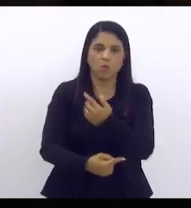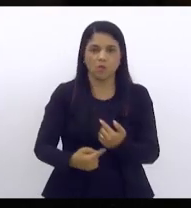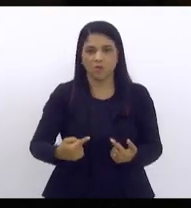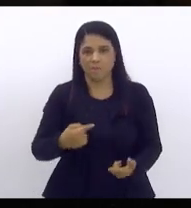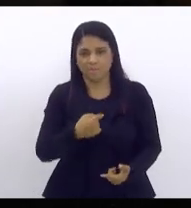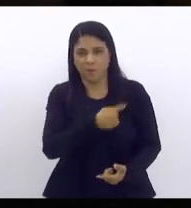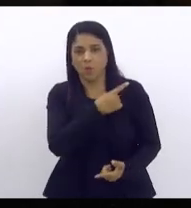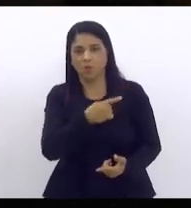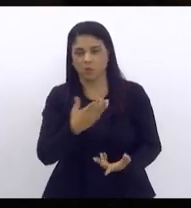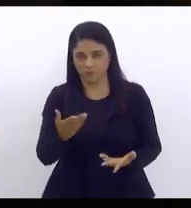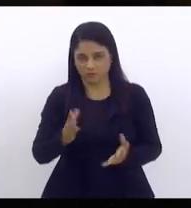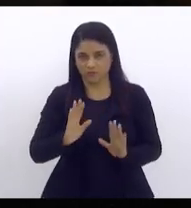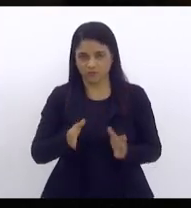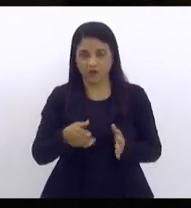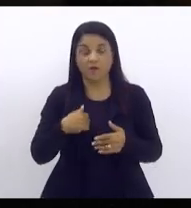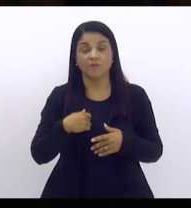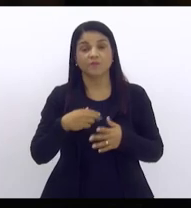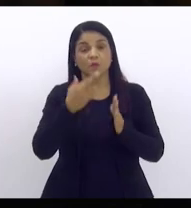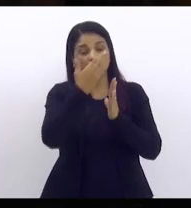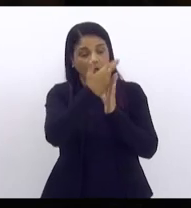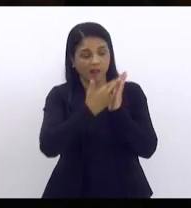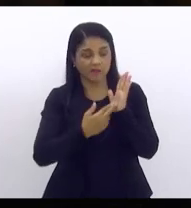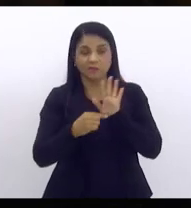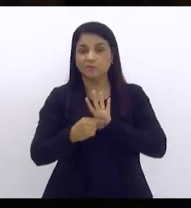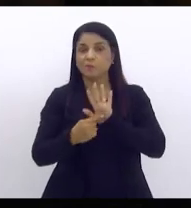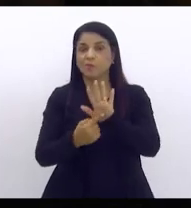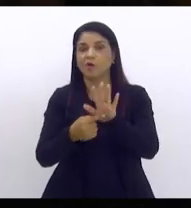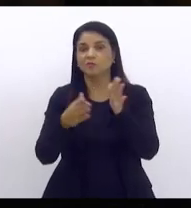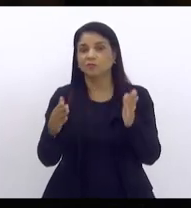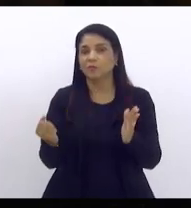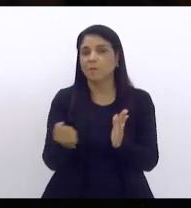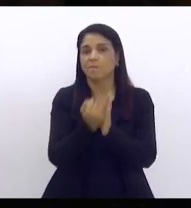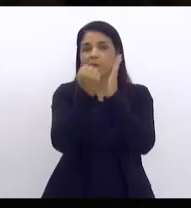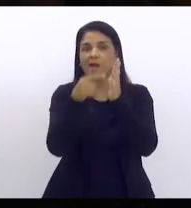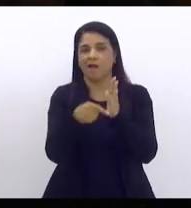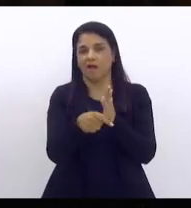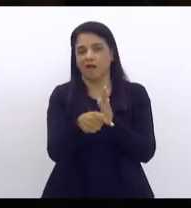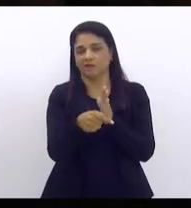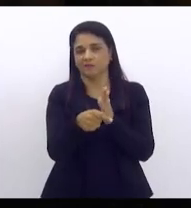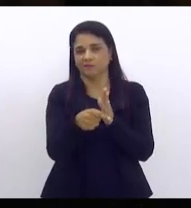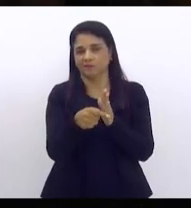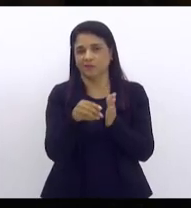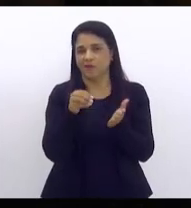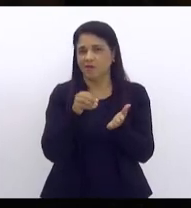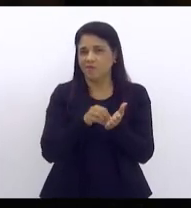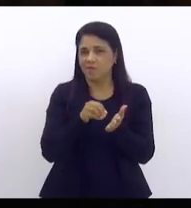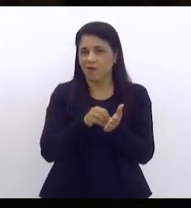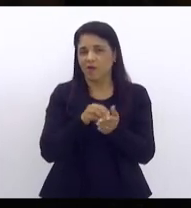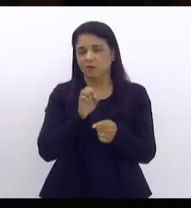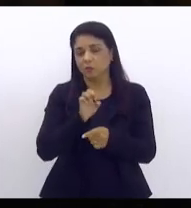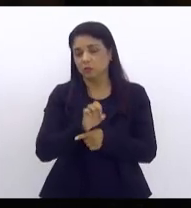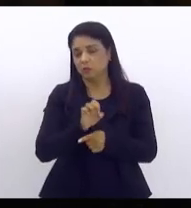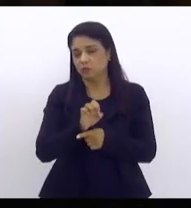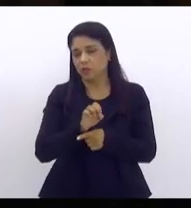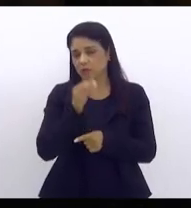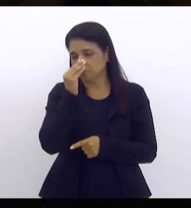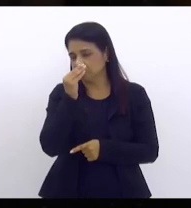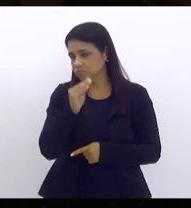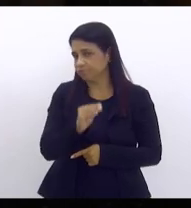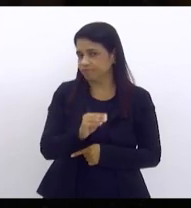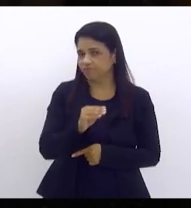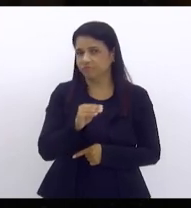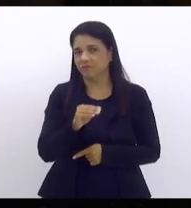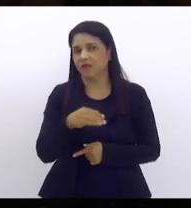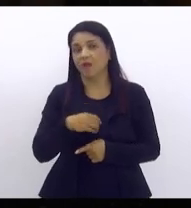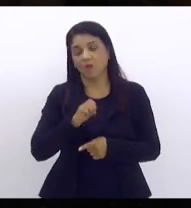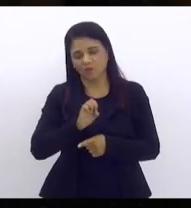o relatório representa o impacto não só da ausência do Estado, porque o Estado está sempre muito presente